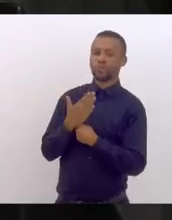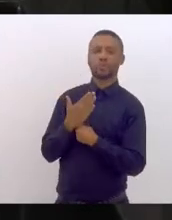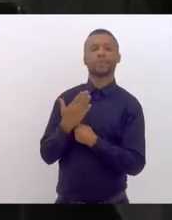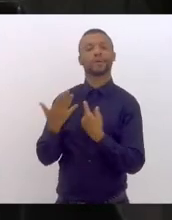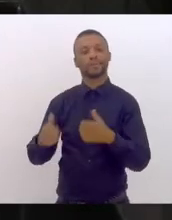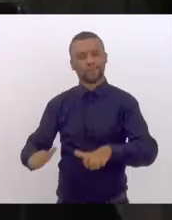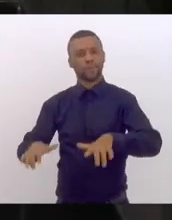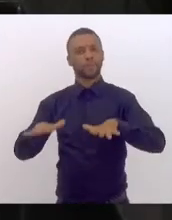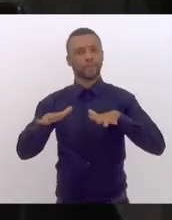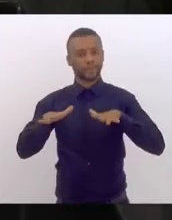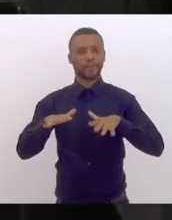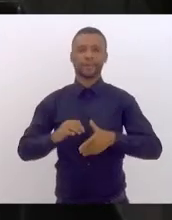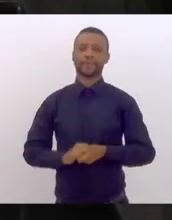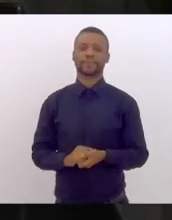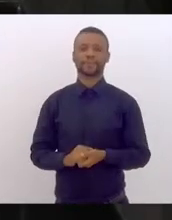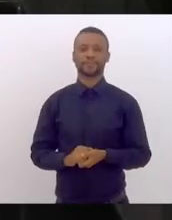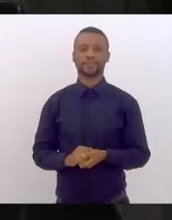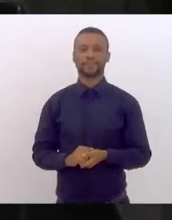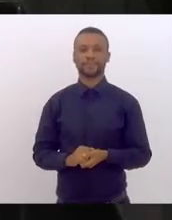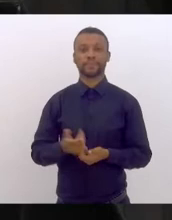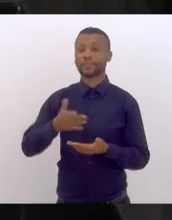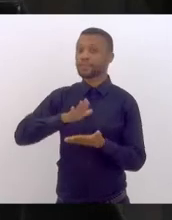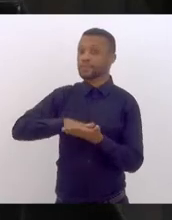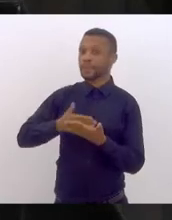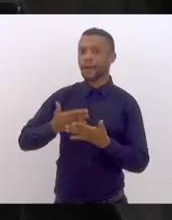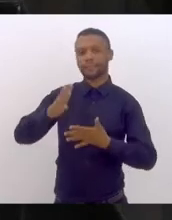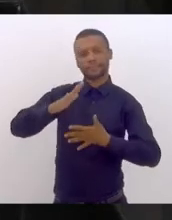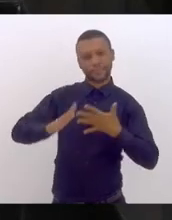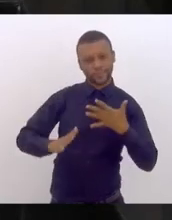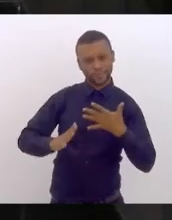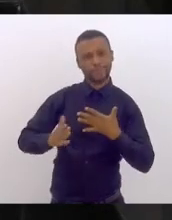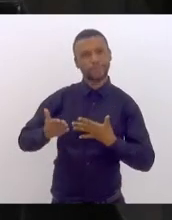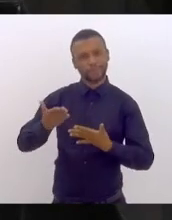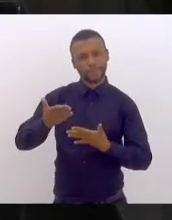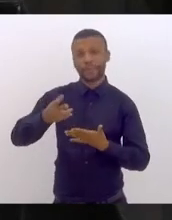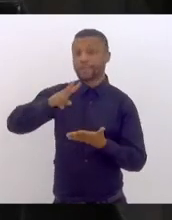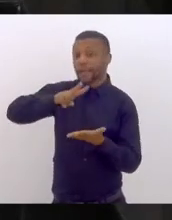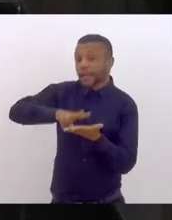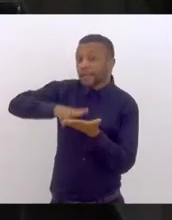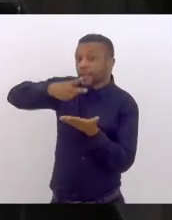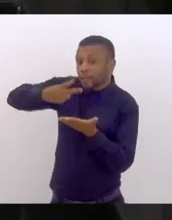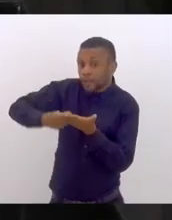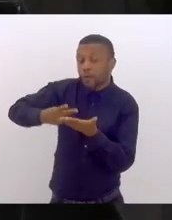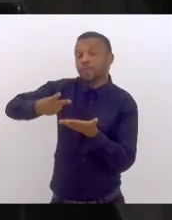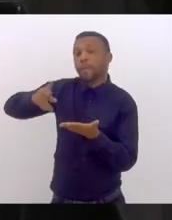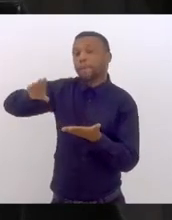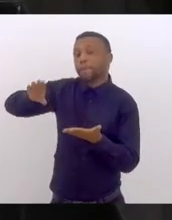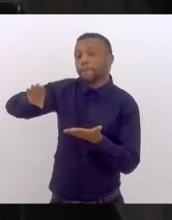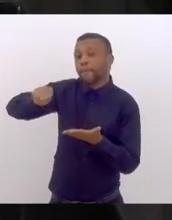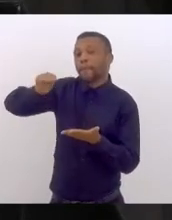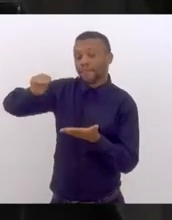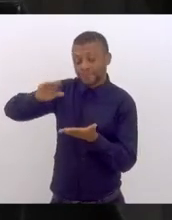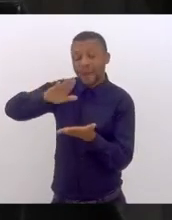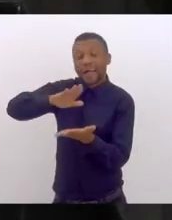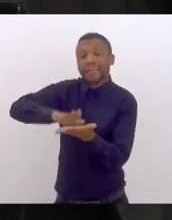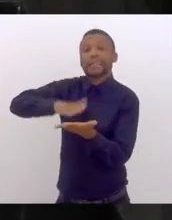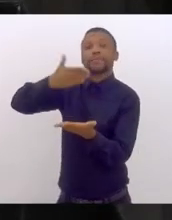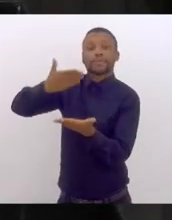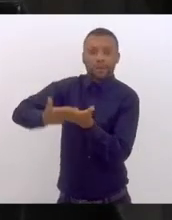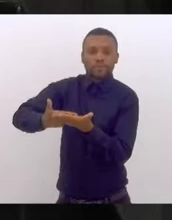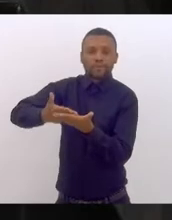plenário o nosso intérprete de libras que faz a interpretação